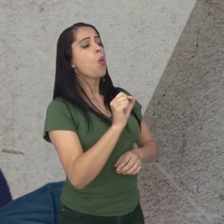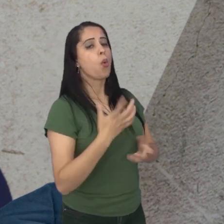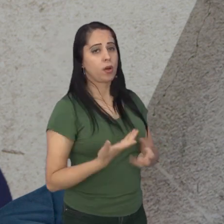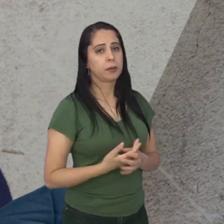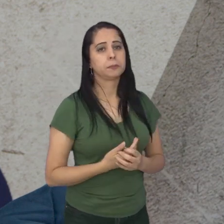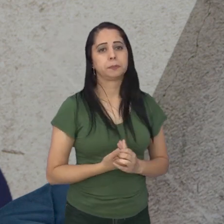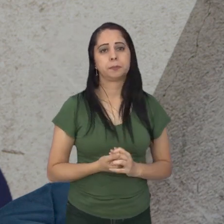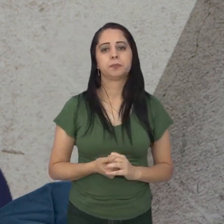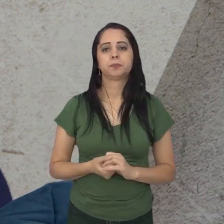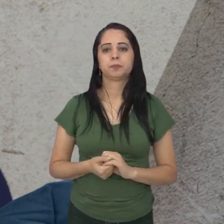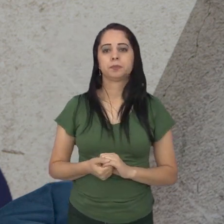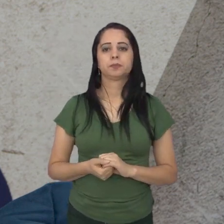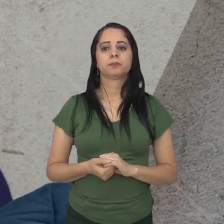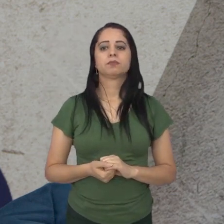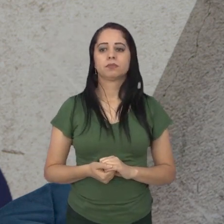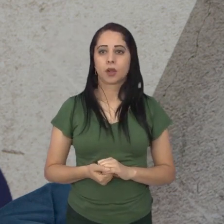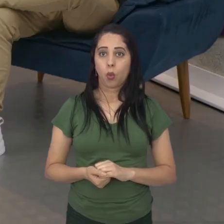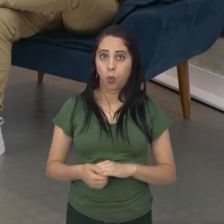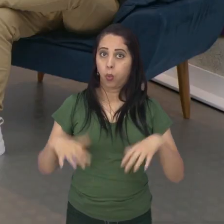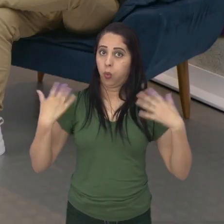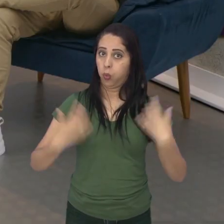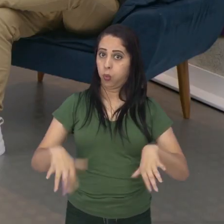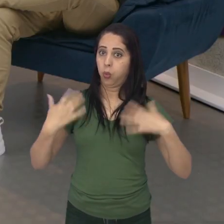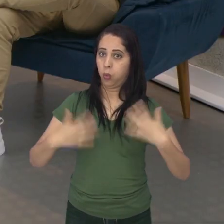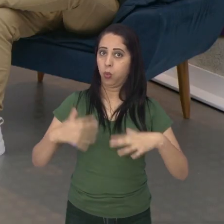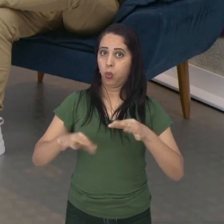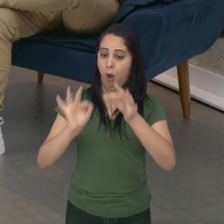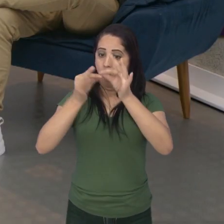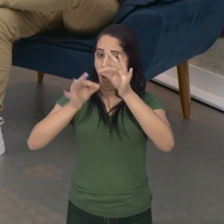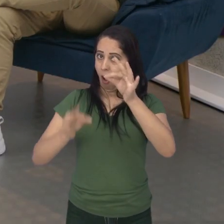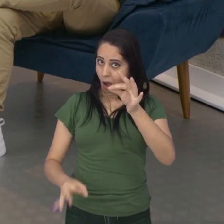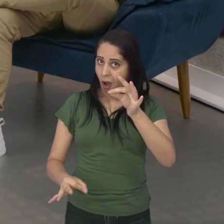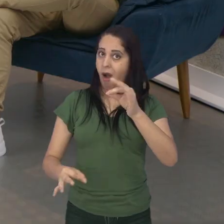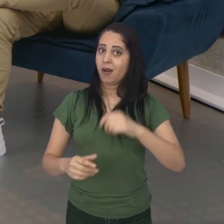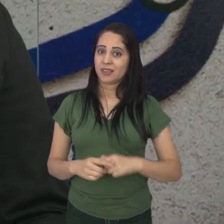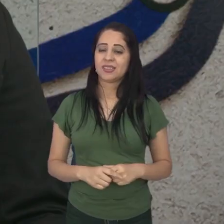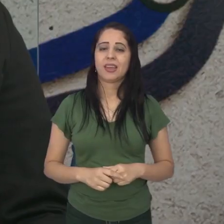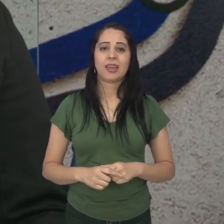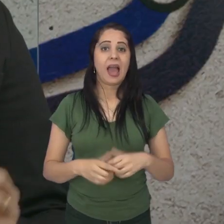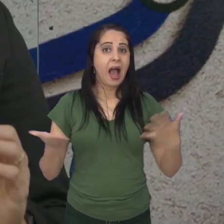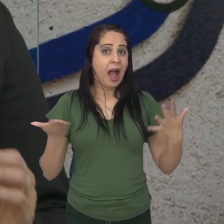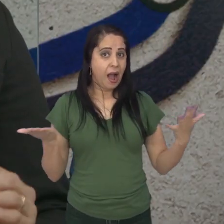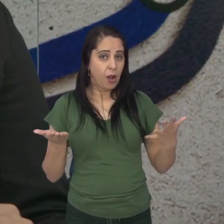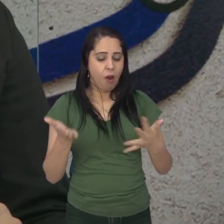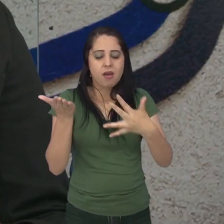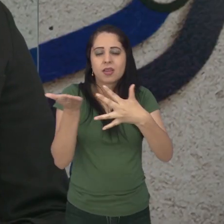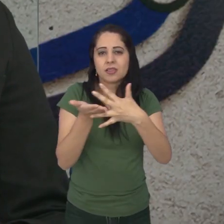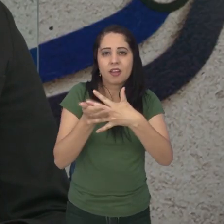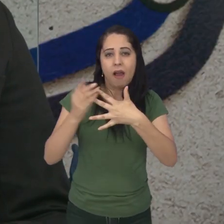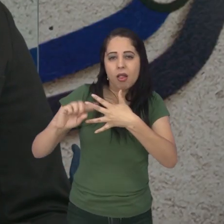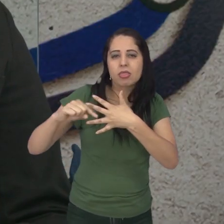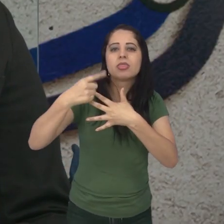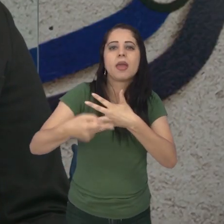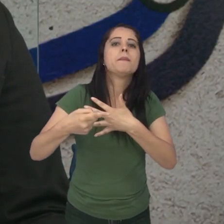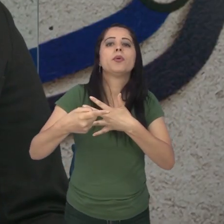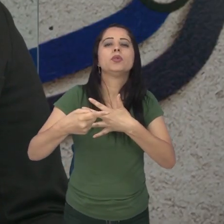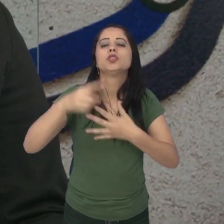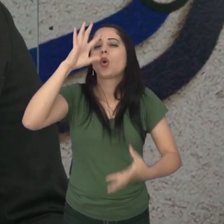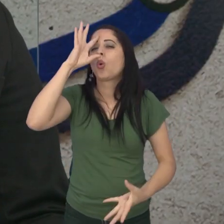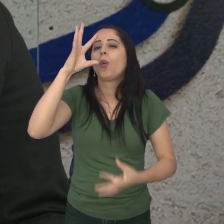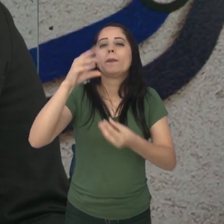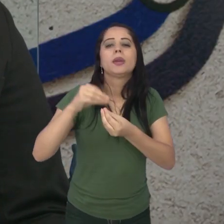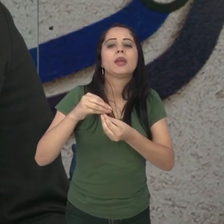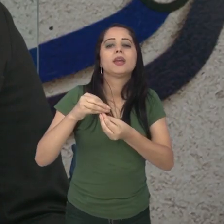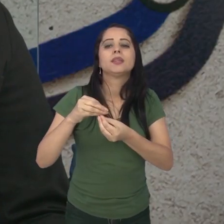longo da sua formação na graduação. Nossa, é muita coisa para a gente conversar, né? E vamos para um breve intervalo. No